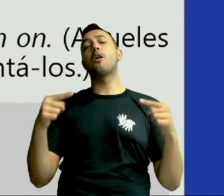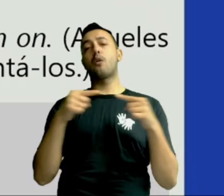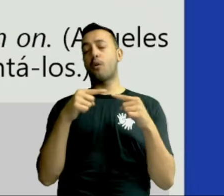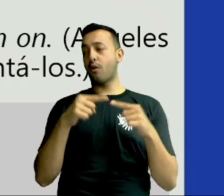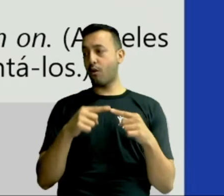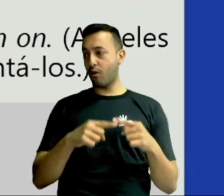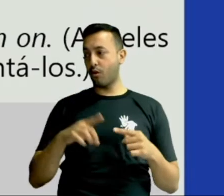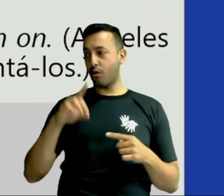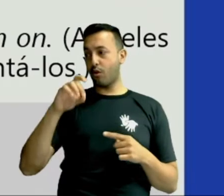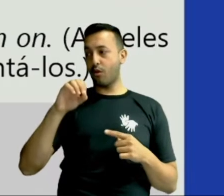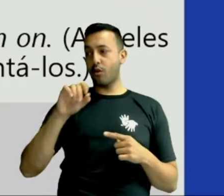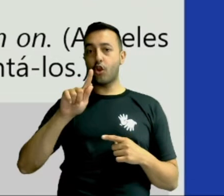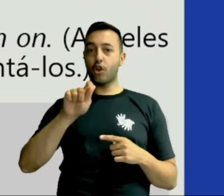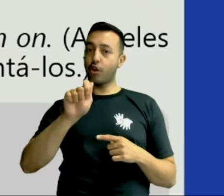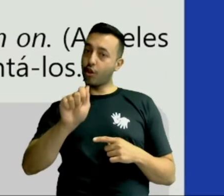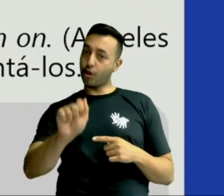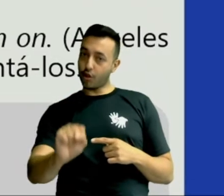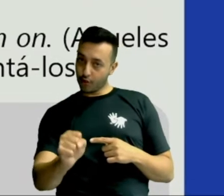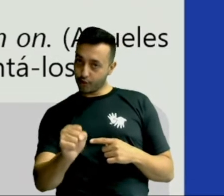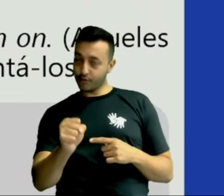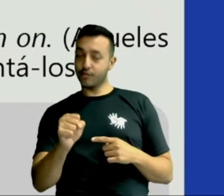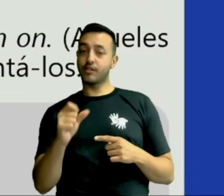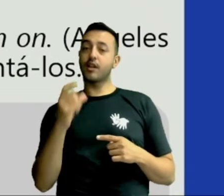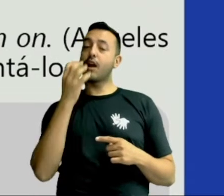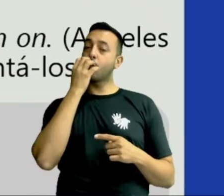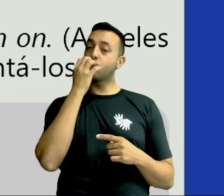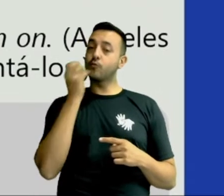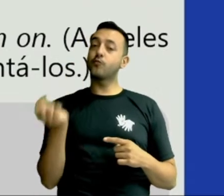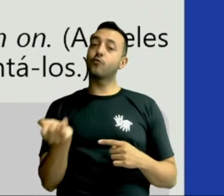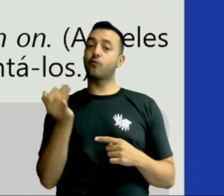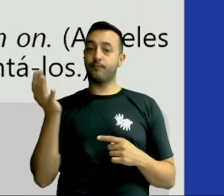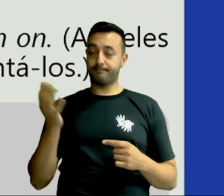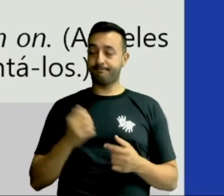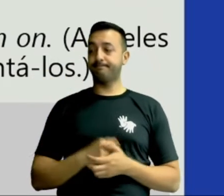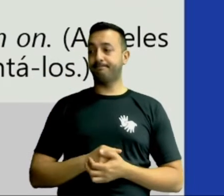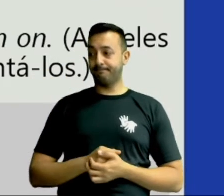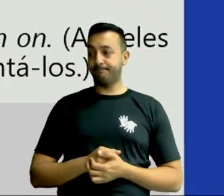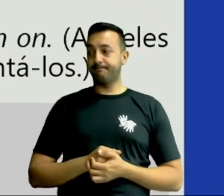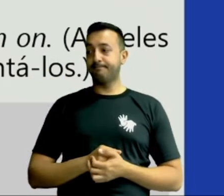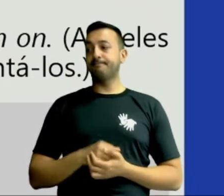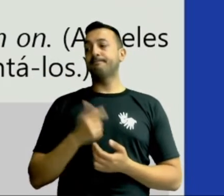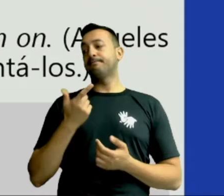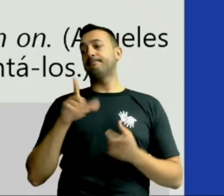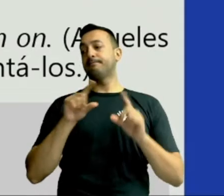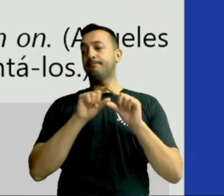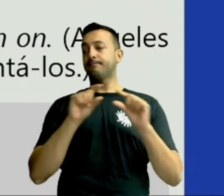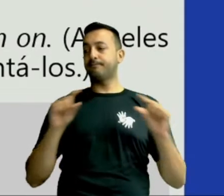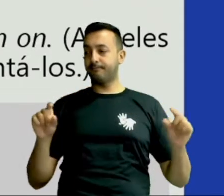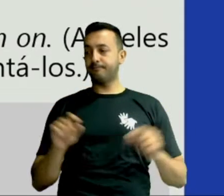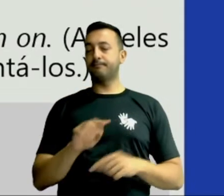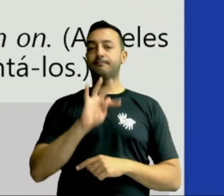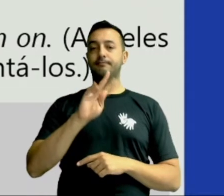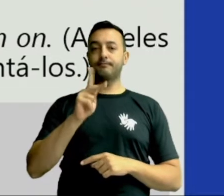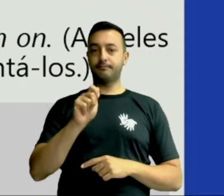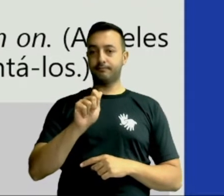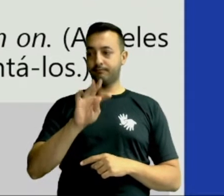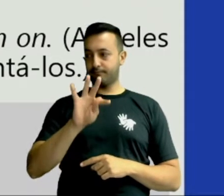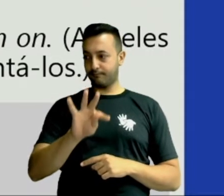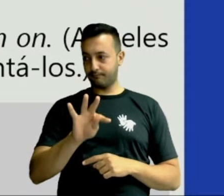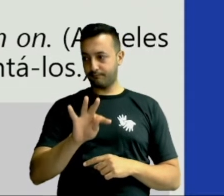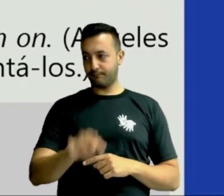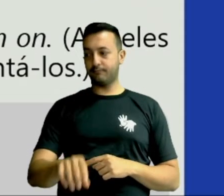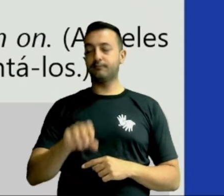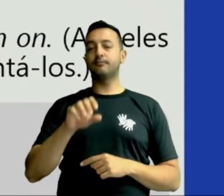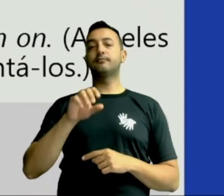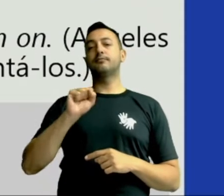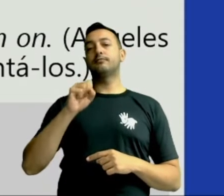substantivo Docs que está no plural cachorros Ok na próxima frase temos 10